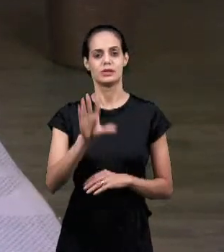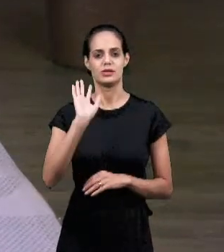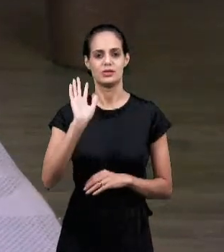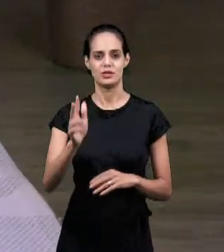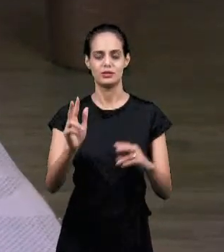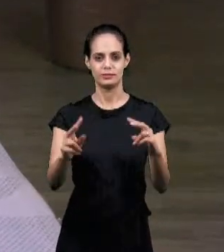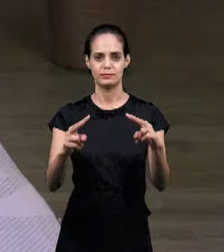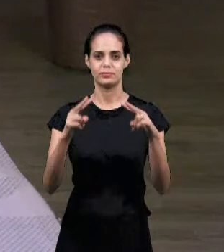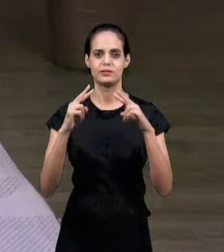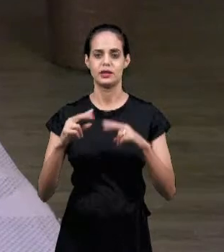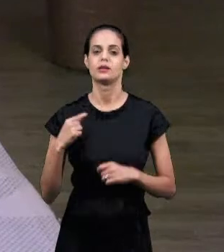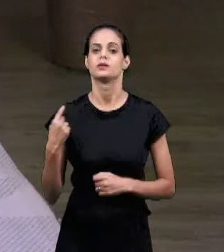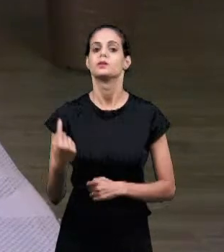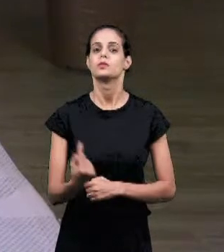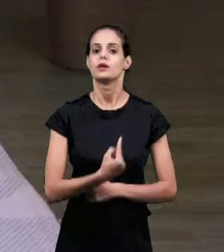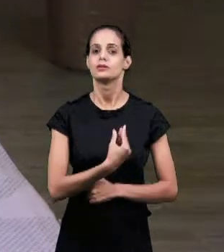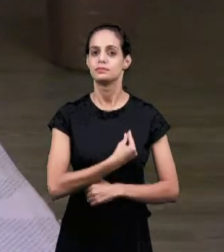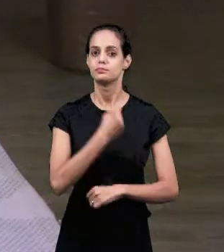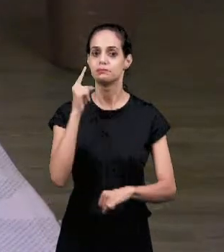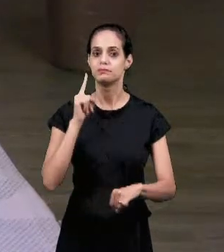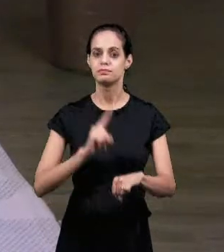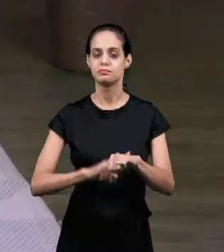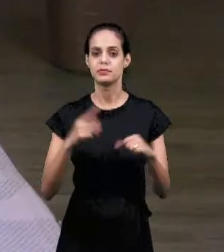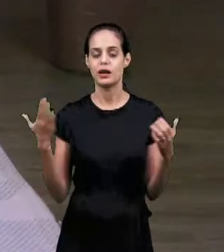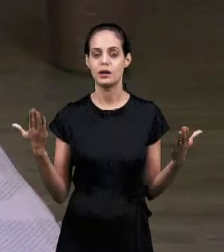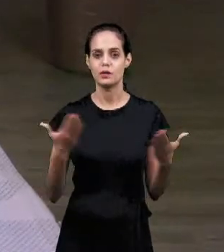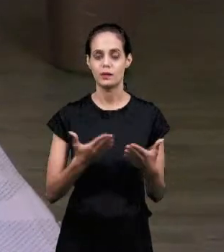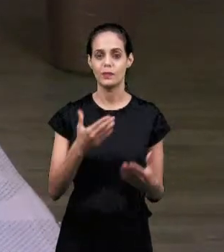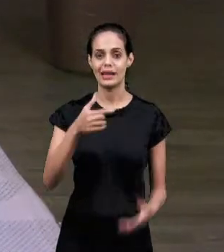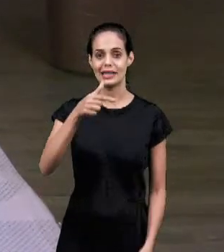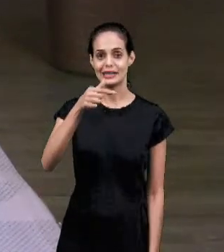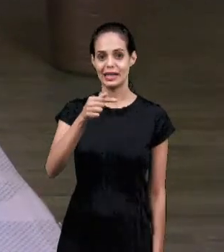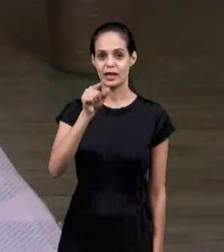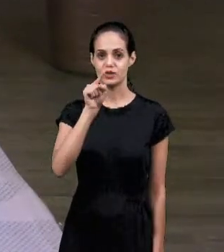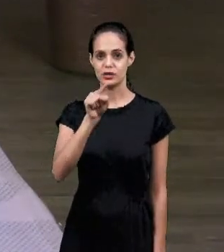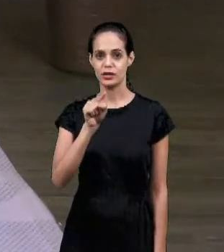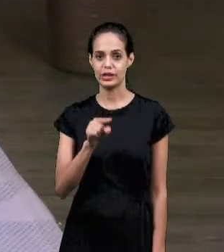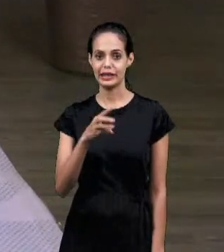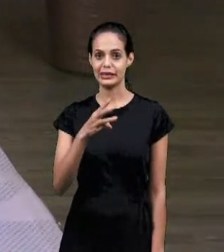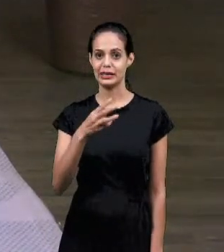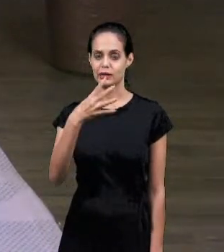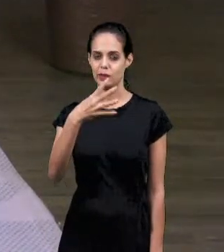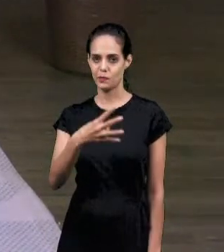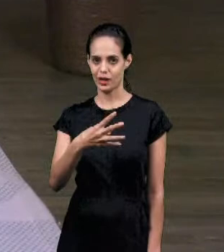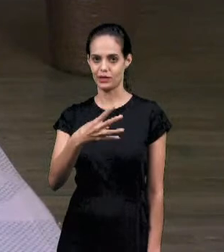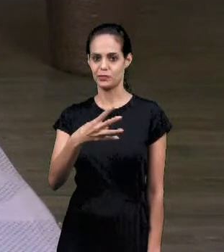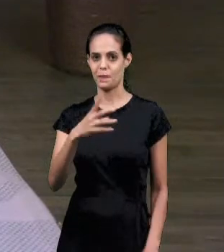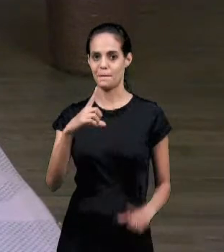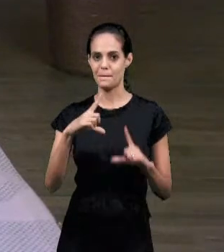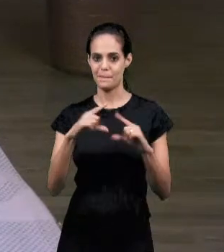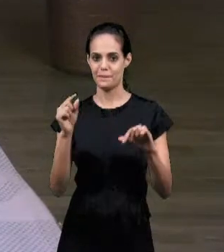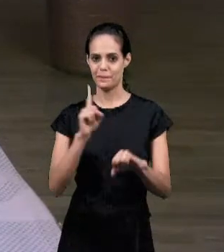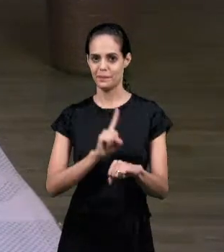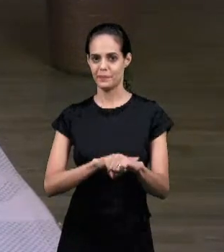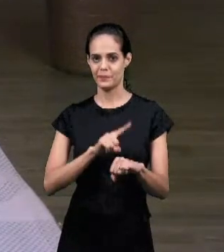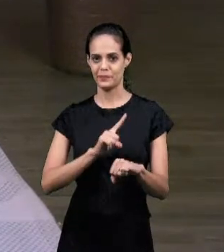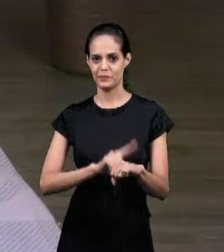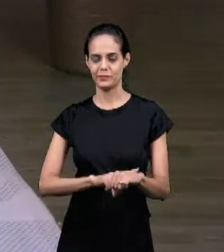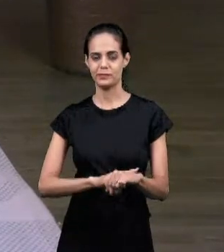assistindo, nós estamos ao vivo. Agora são 19 horas e 34 minutos no horário de Brasília e nós